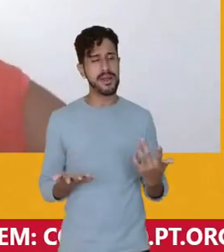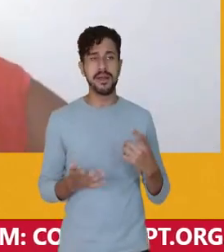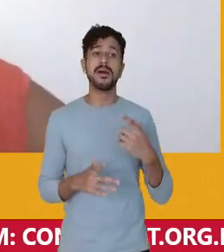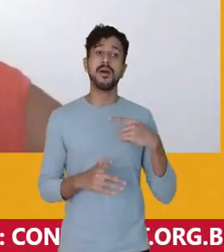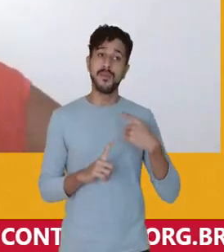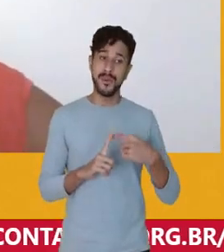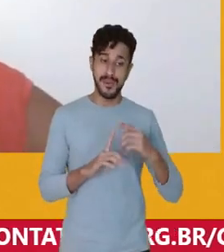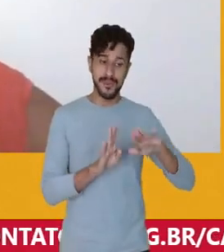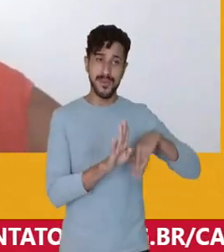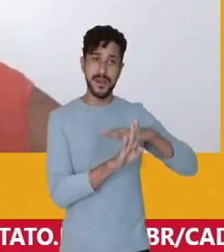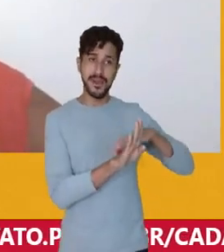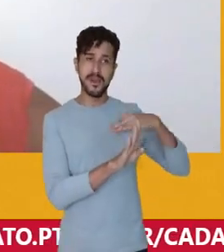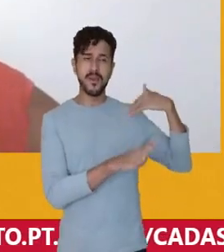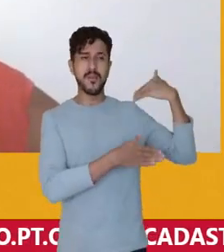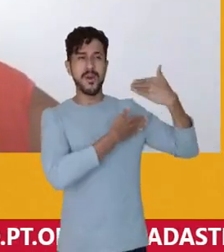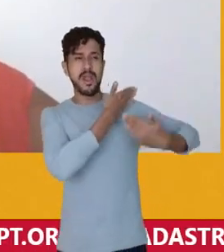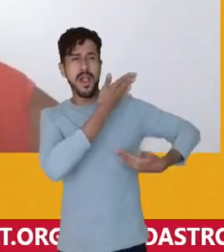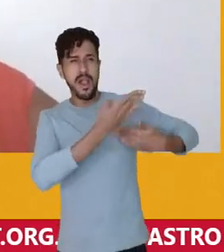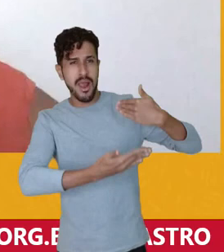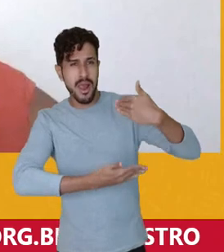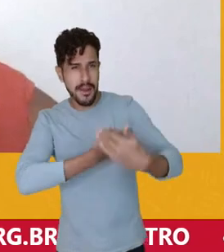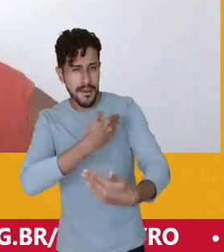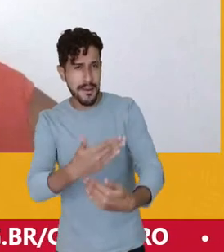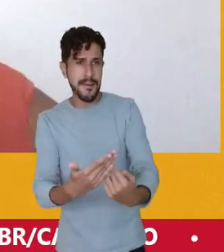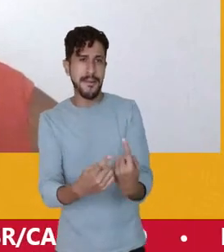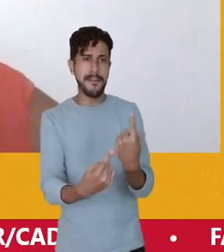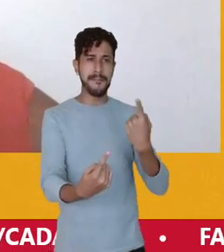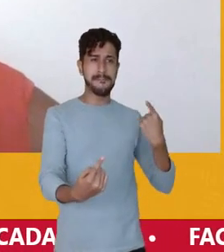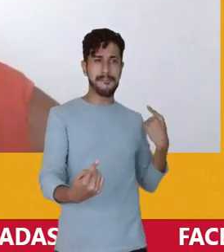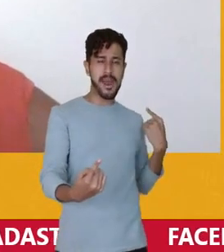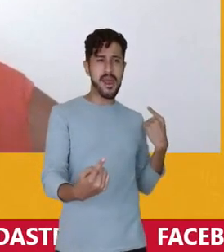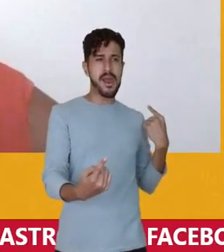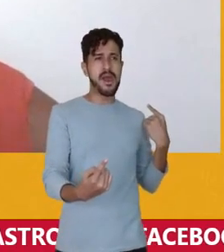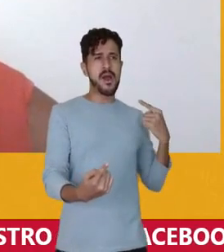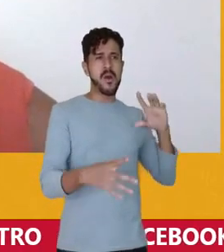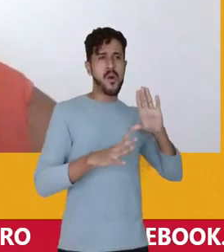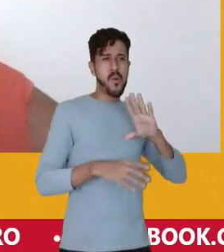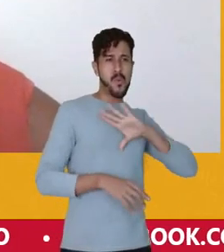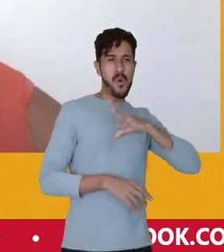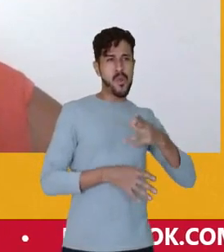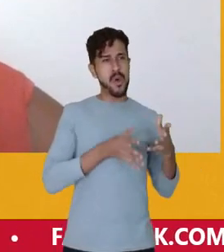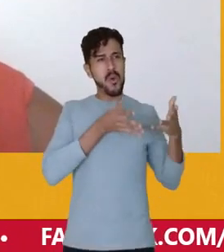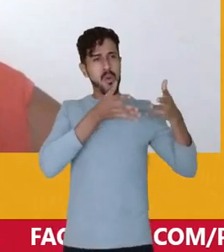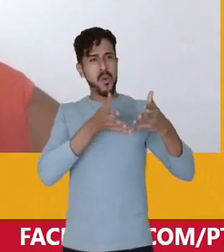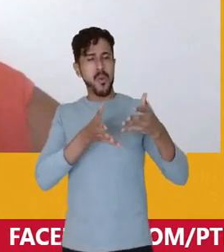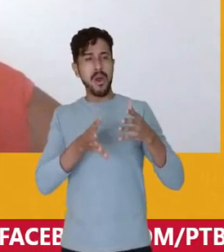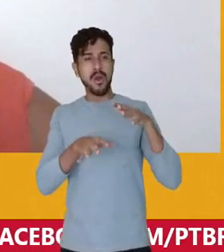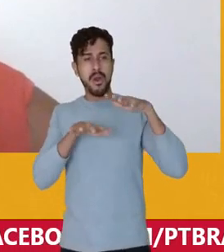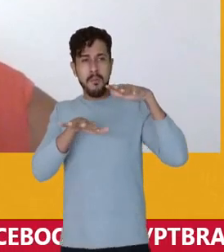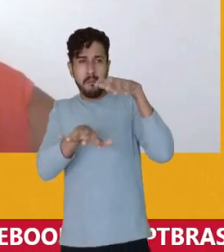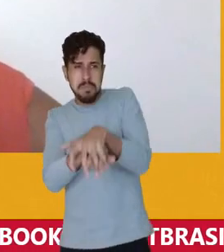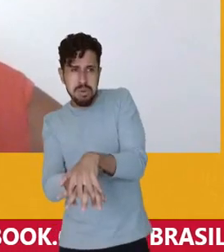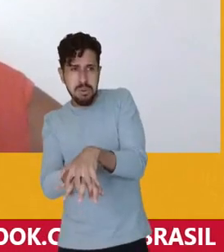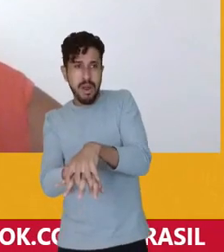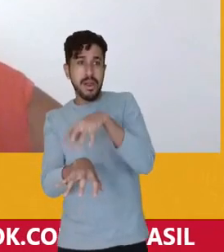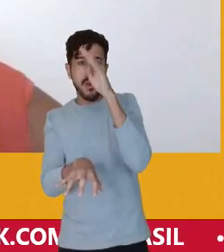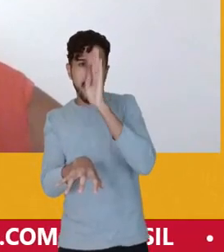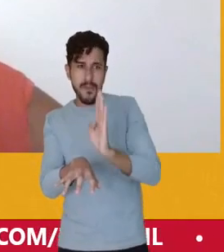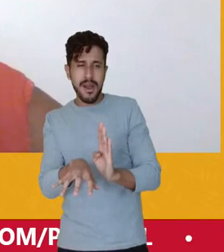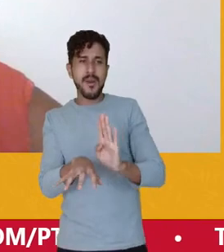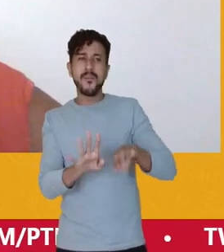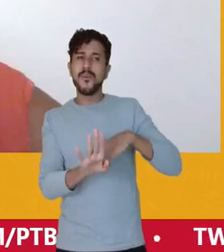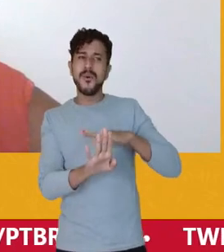um processo desde a colonização, que é um processo de necropolítica, ou